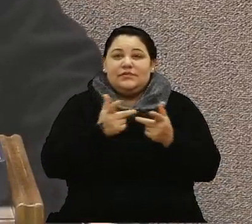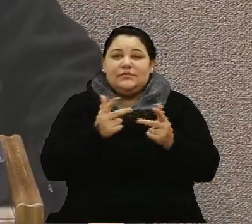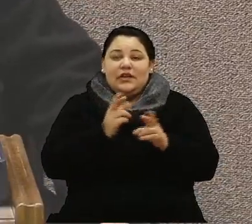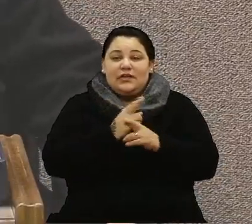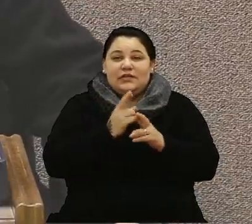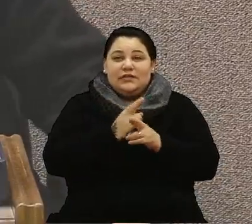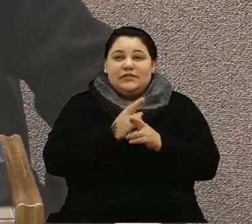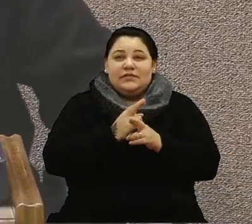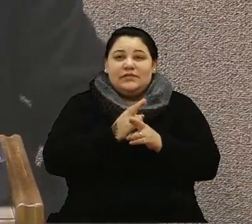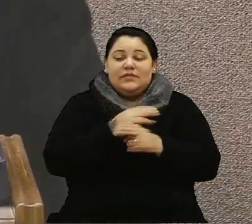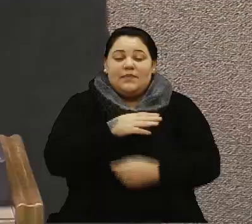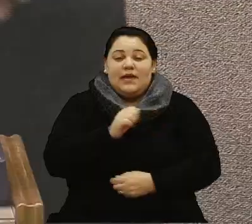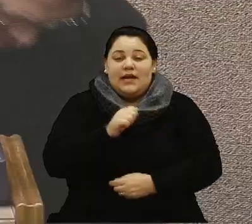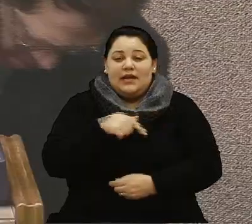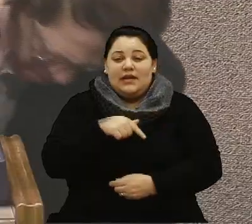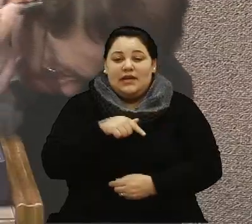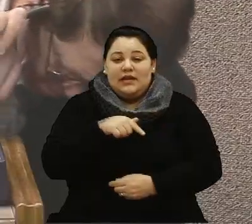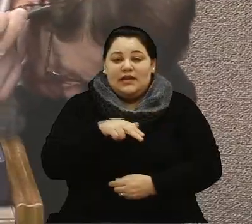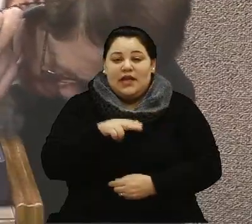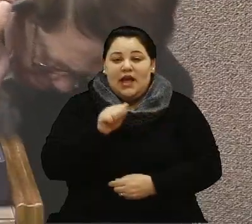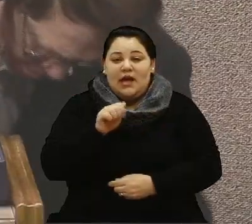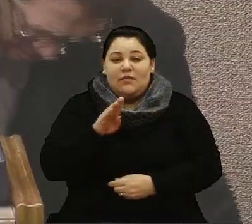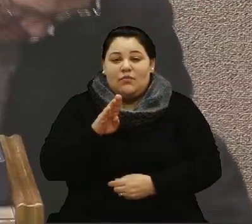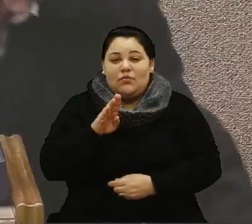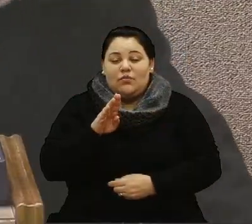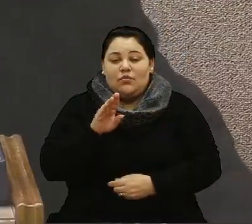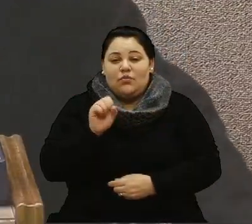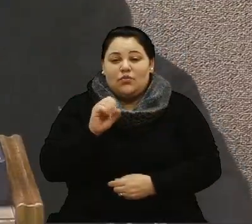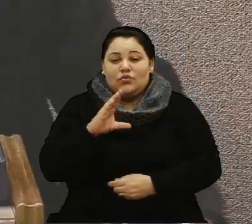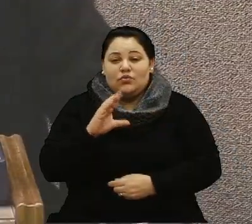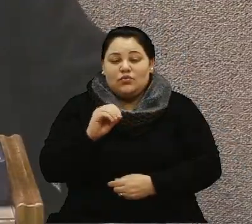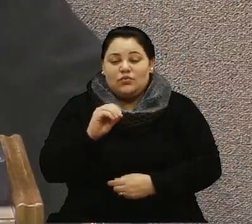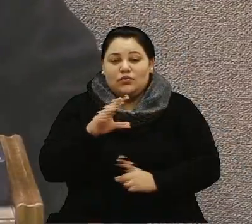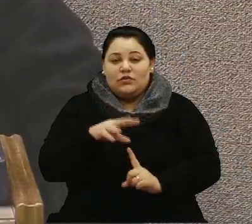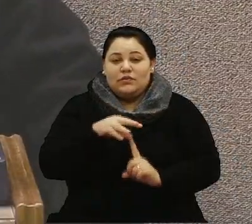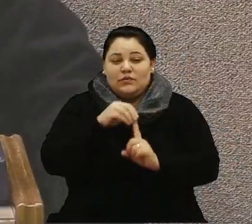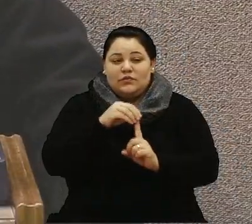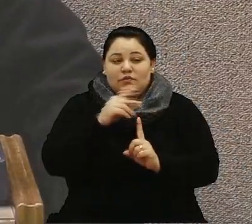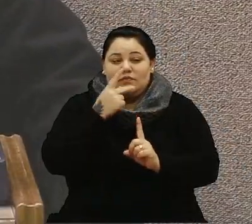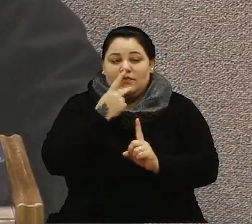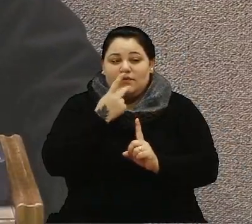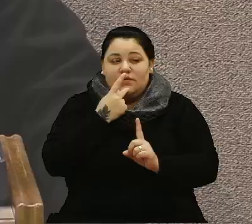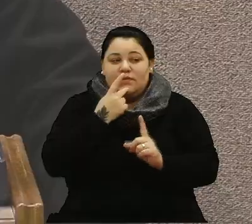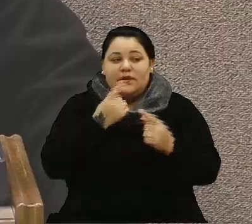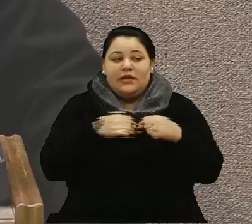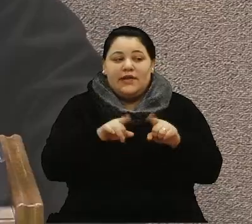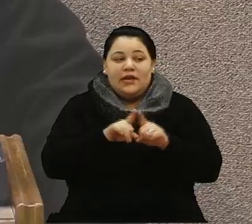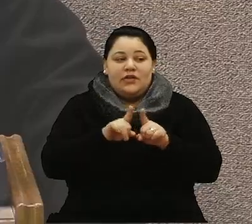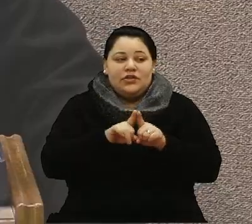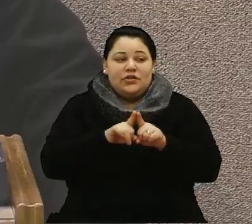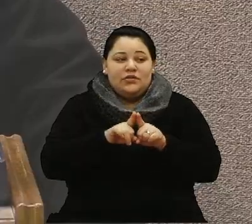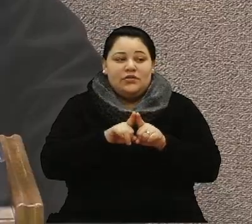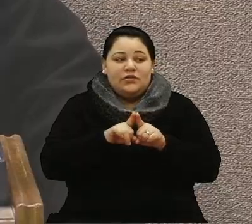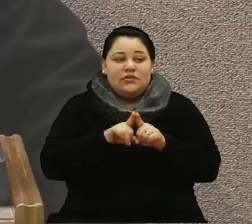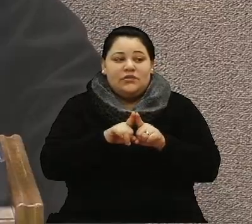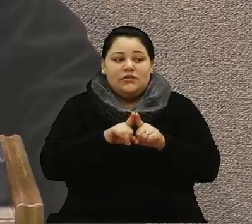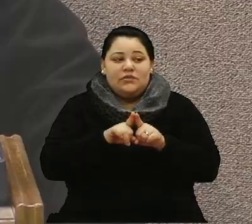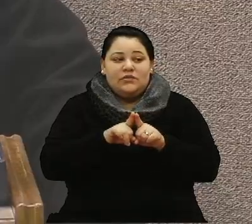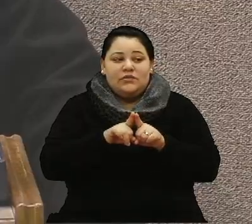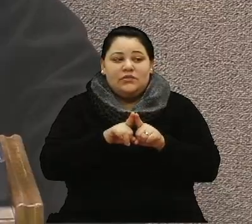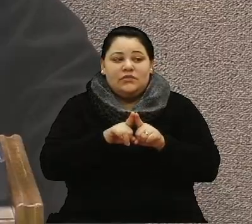ao caso Maia Bosco, principalmente na possibilidade de ter uma segurança maior